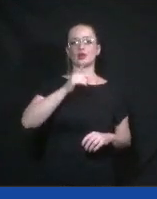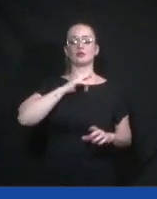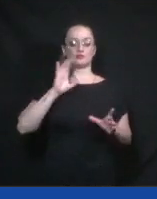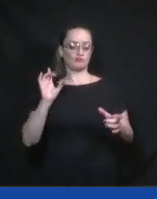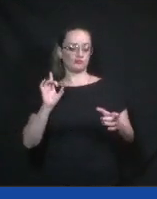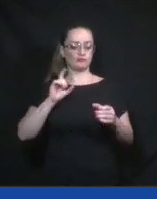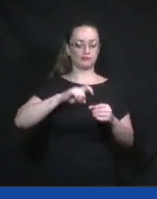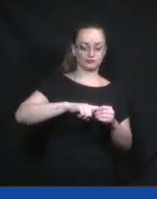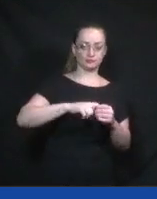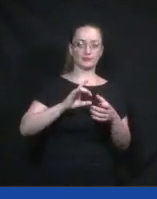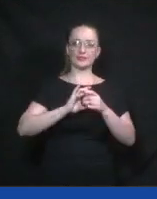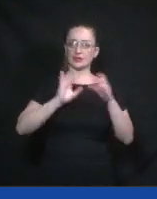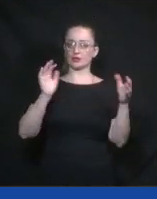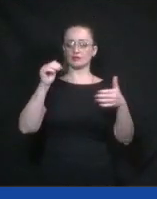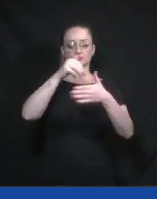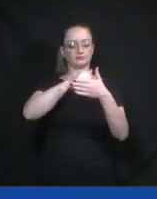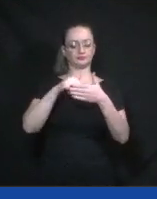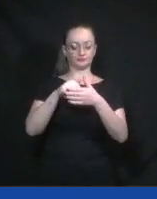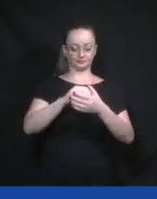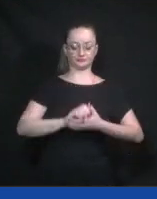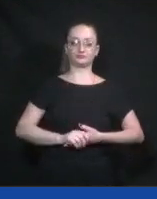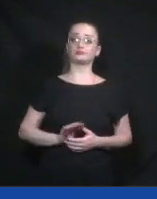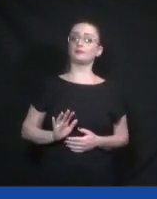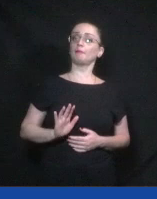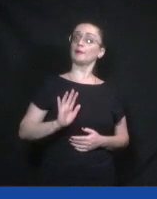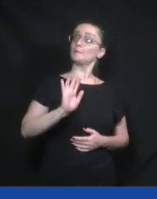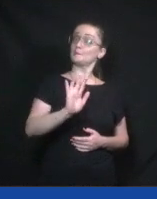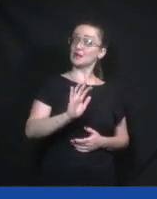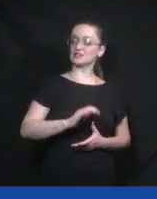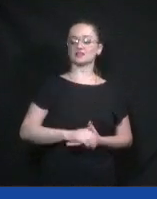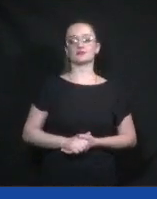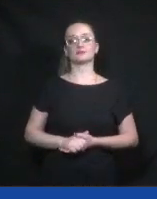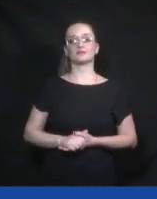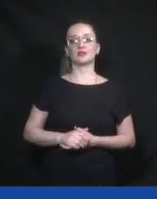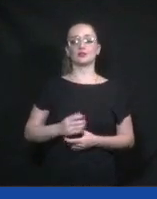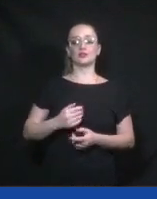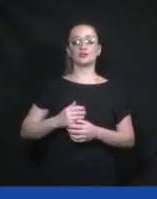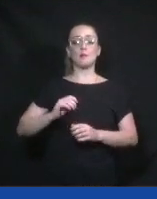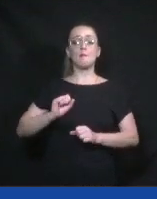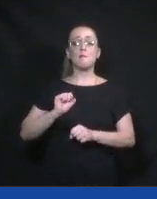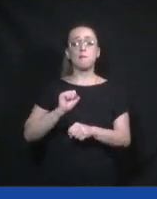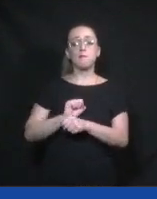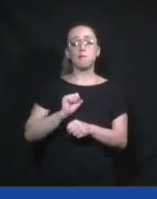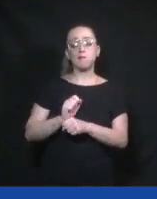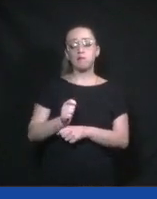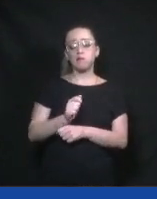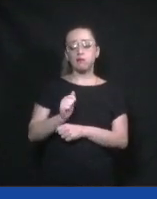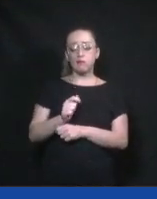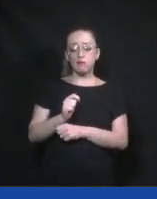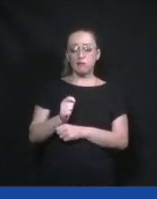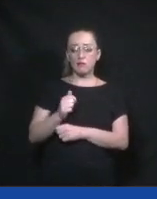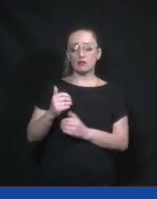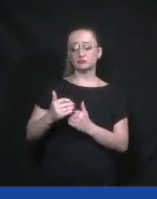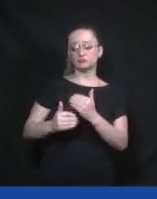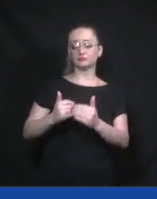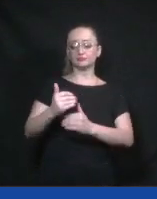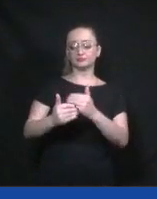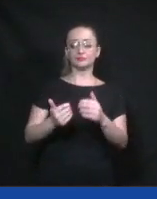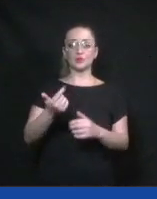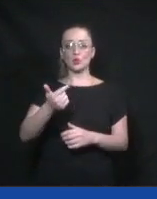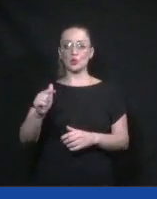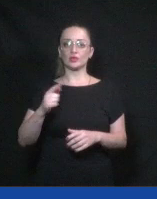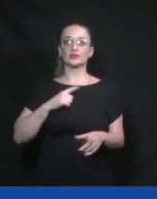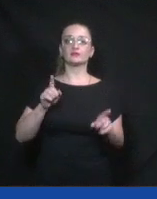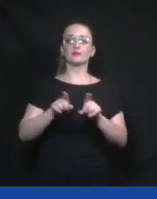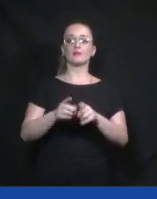associar delivery voltar mas nós caminhamos por pouco nos outros elementos que também